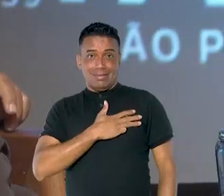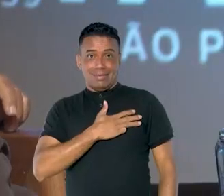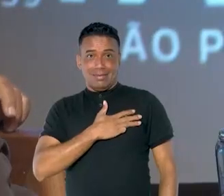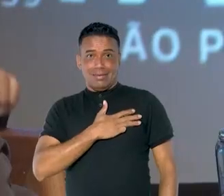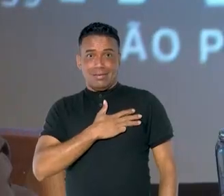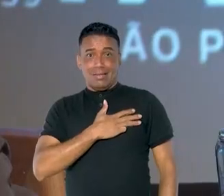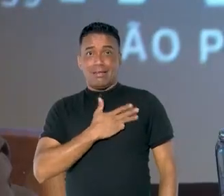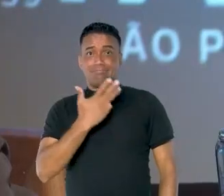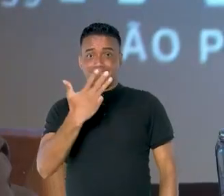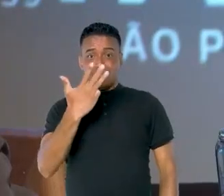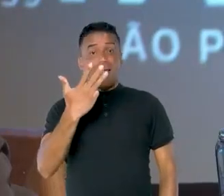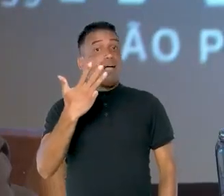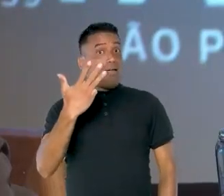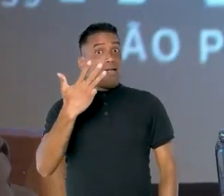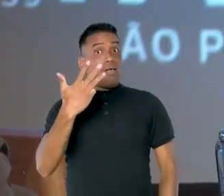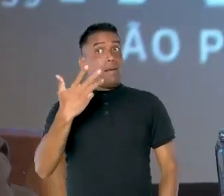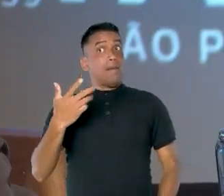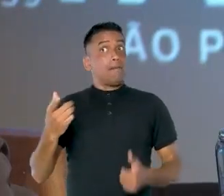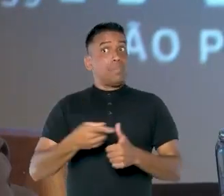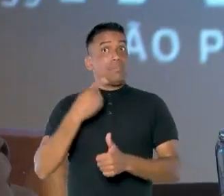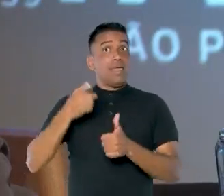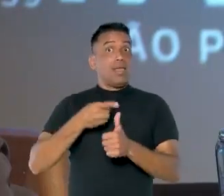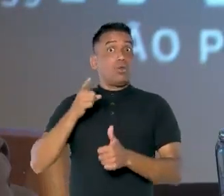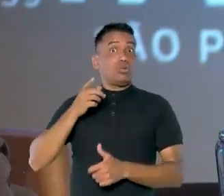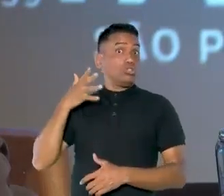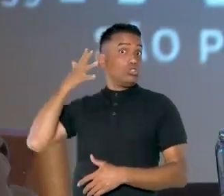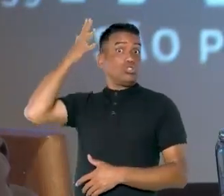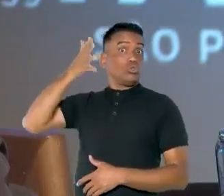fez o primeiro discurso no Egito.